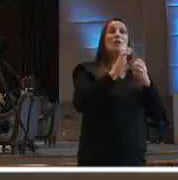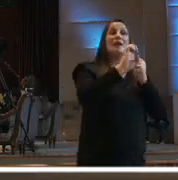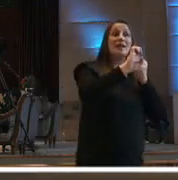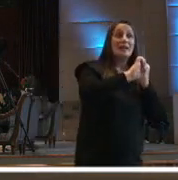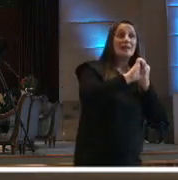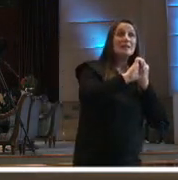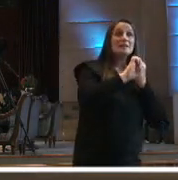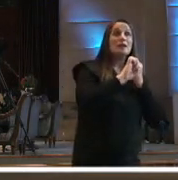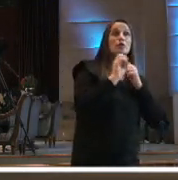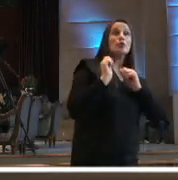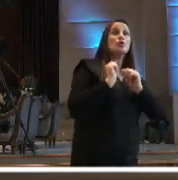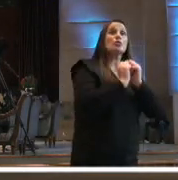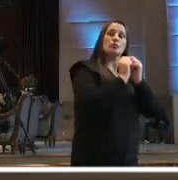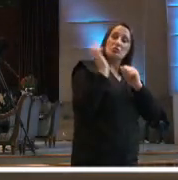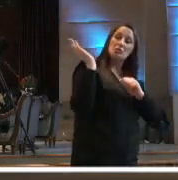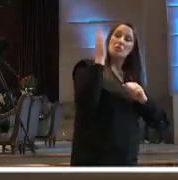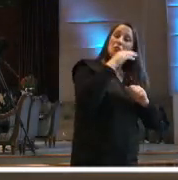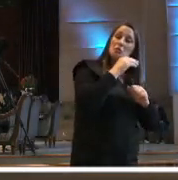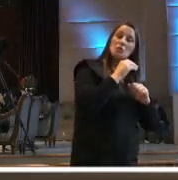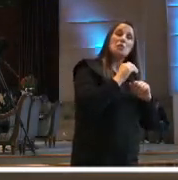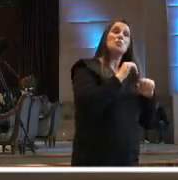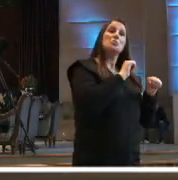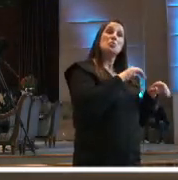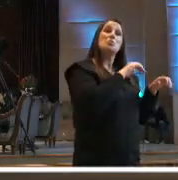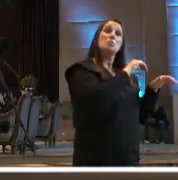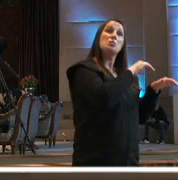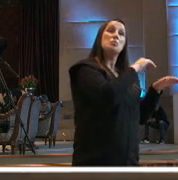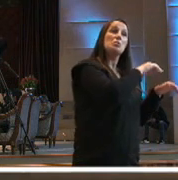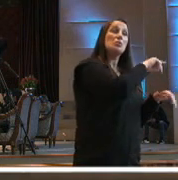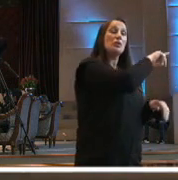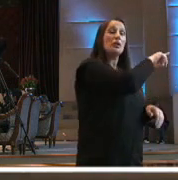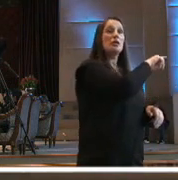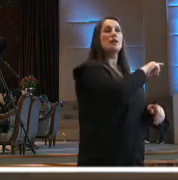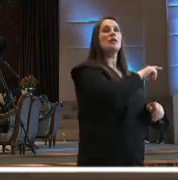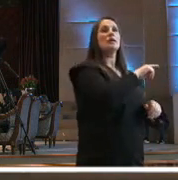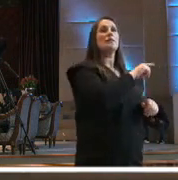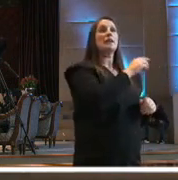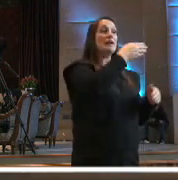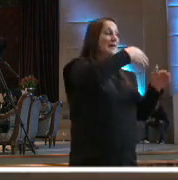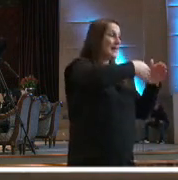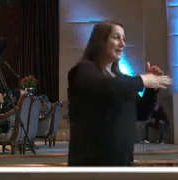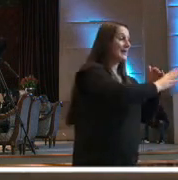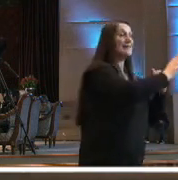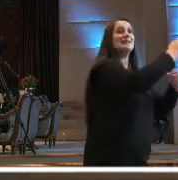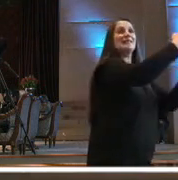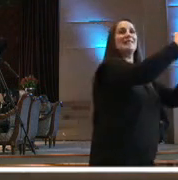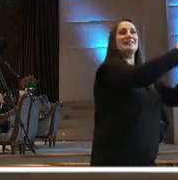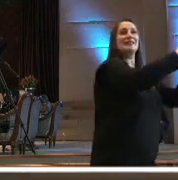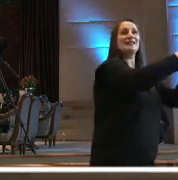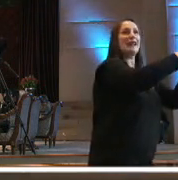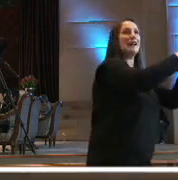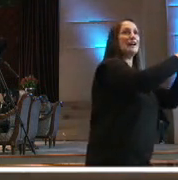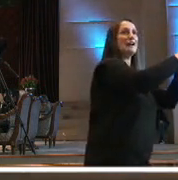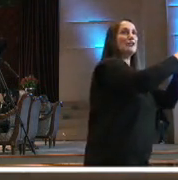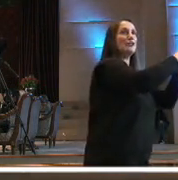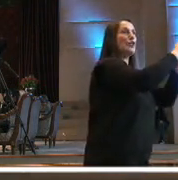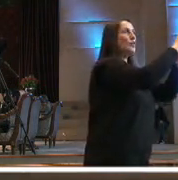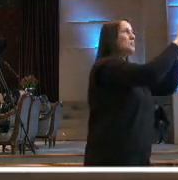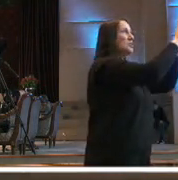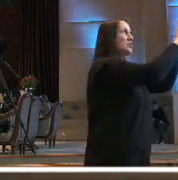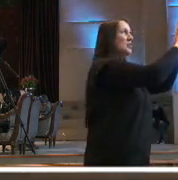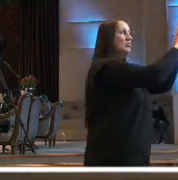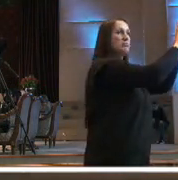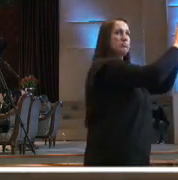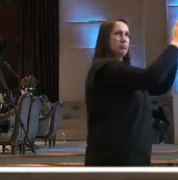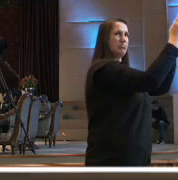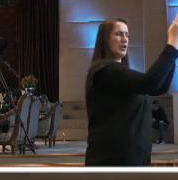Samaria, e ele vai lá, e quando eles entram na cidade, e os portões são fechados, daí a Bíblia